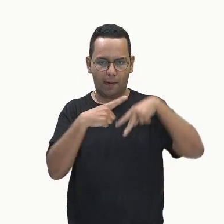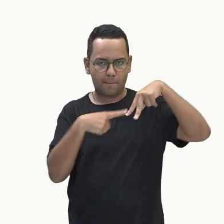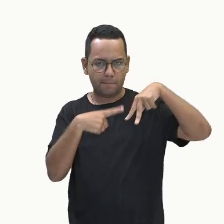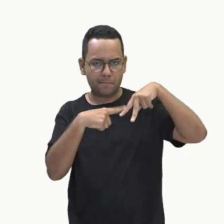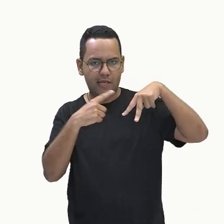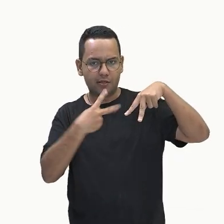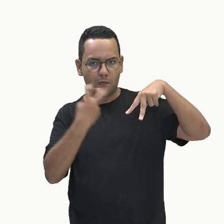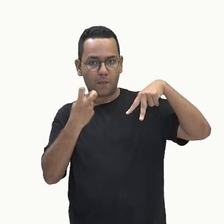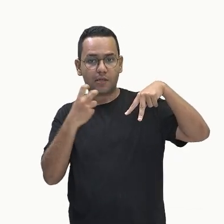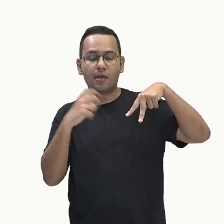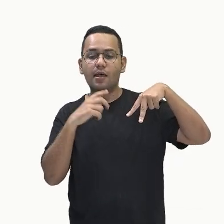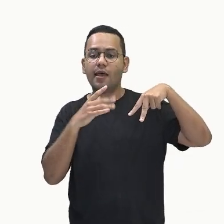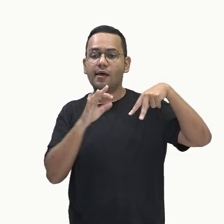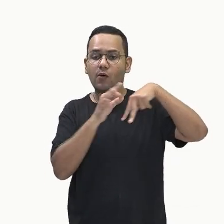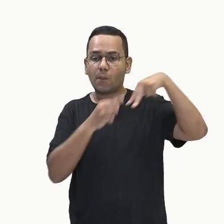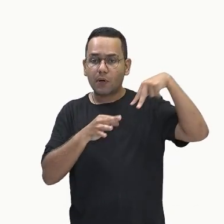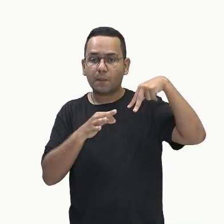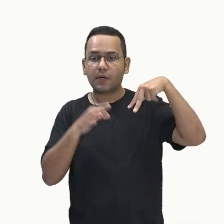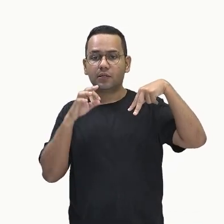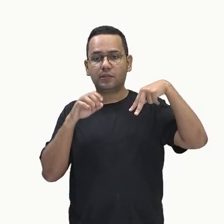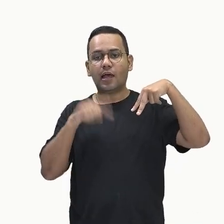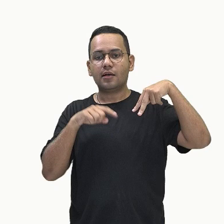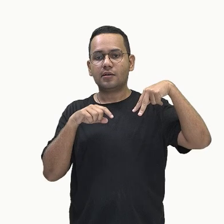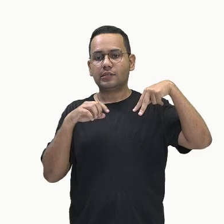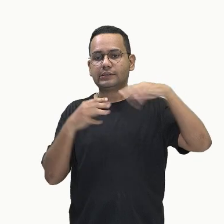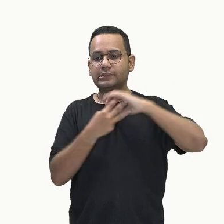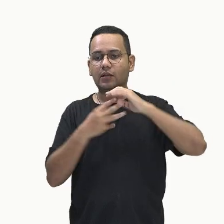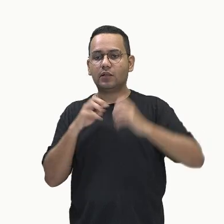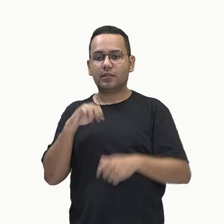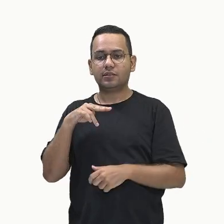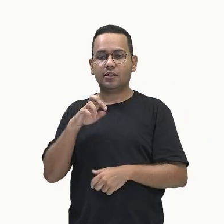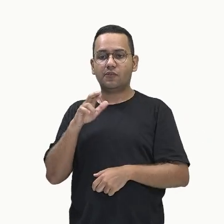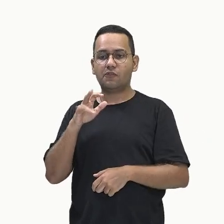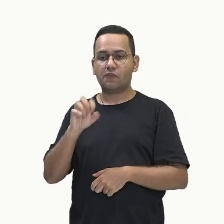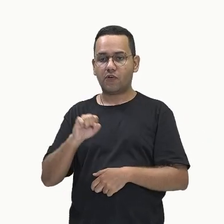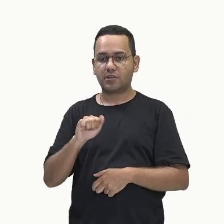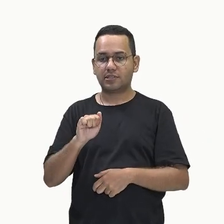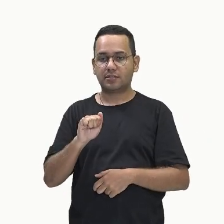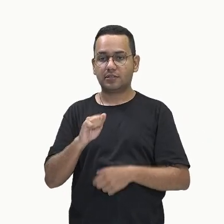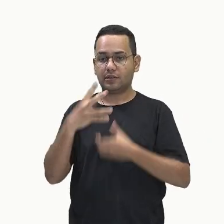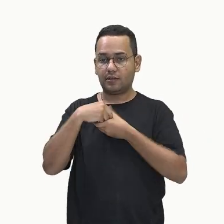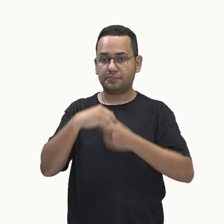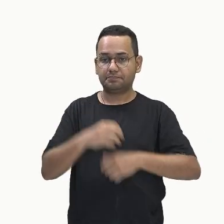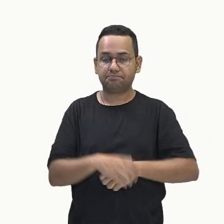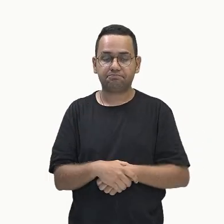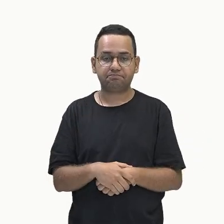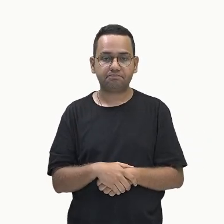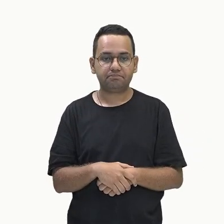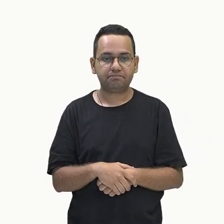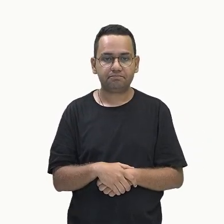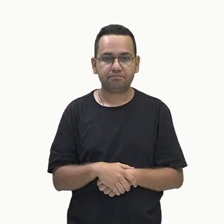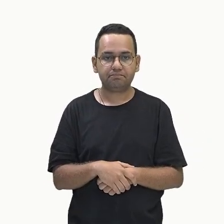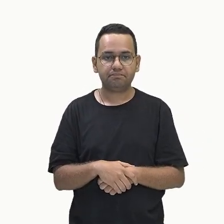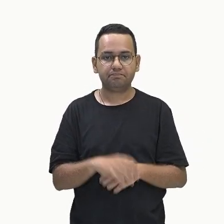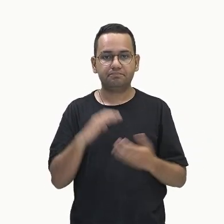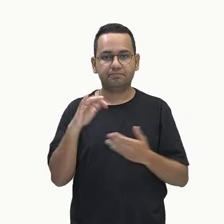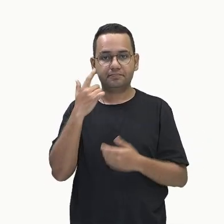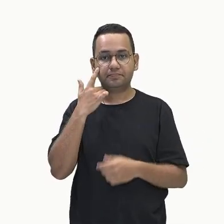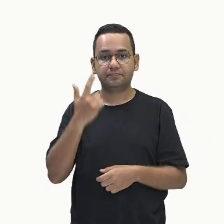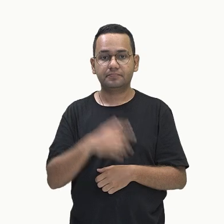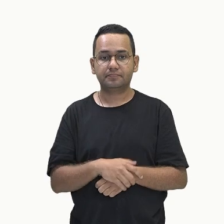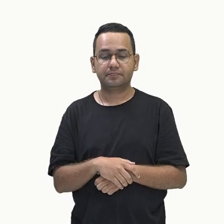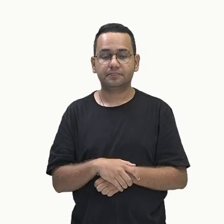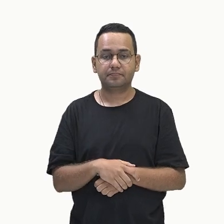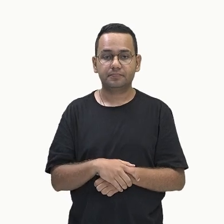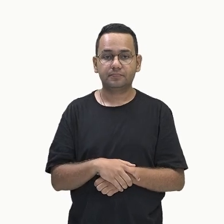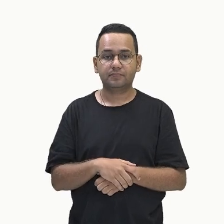célula nervosa ali estendida dentro do nervo. As divisões do sistema nervoso